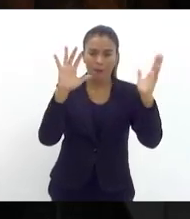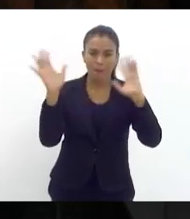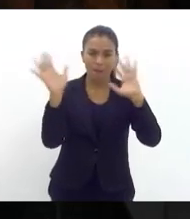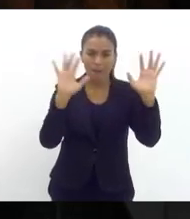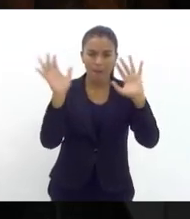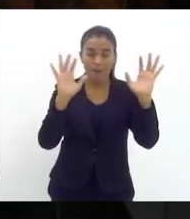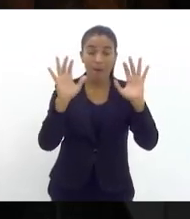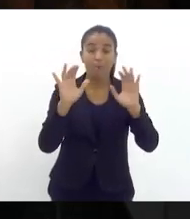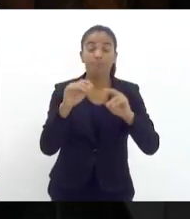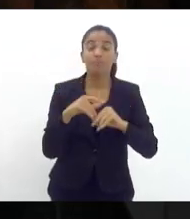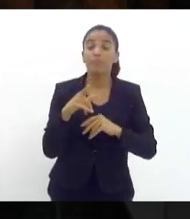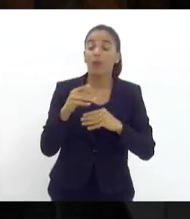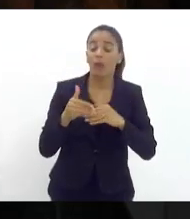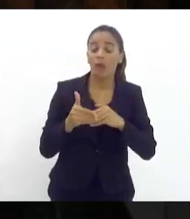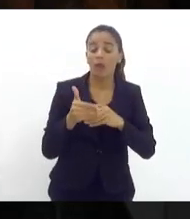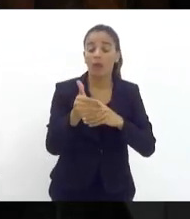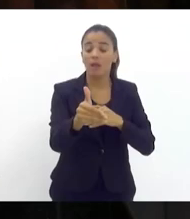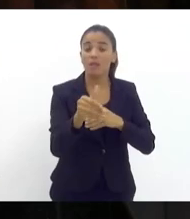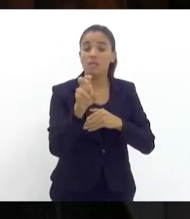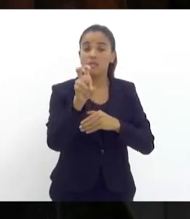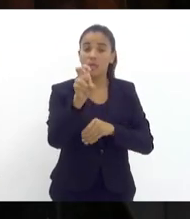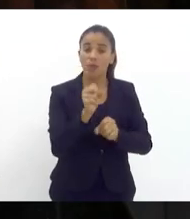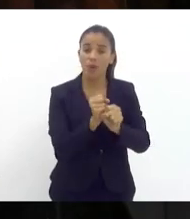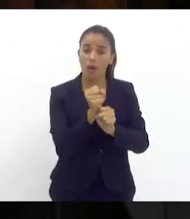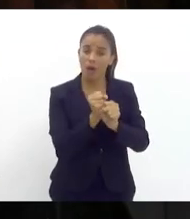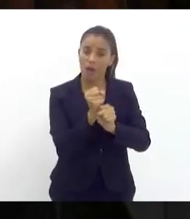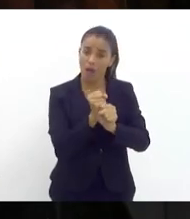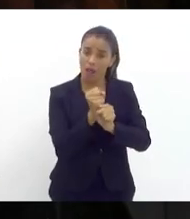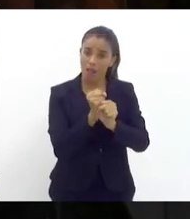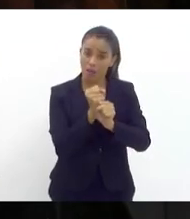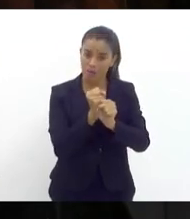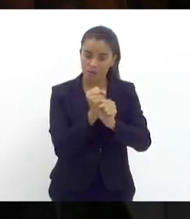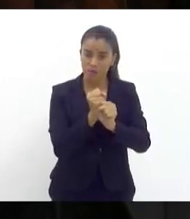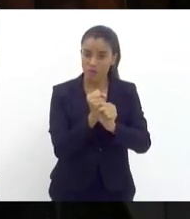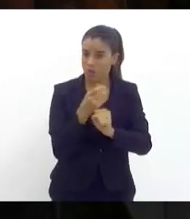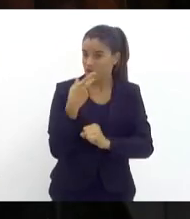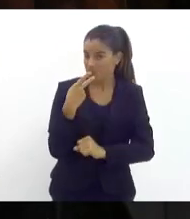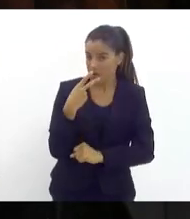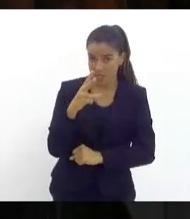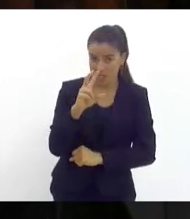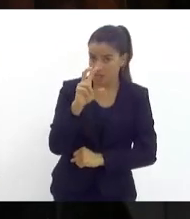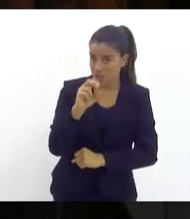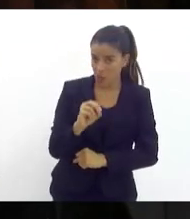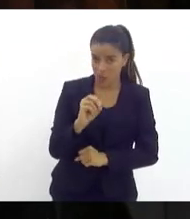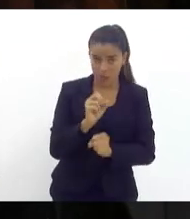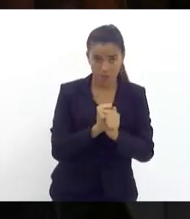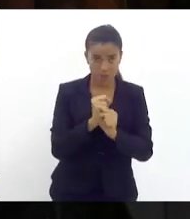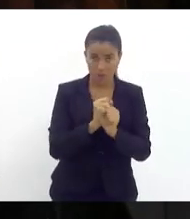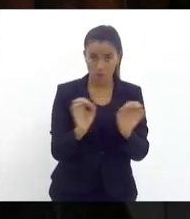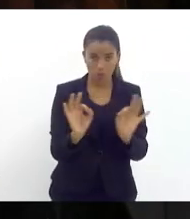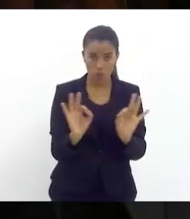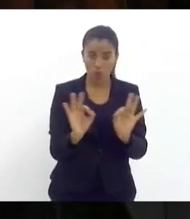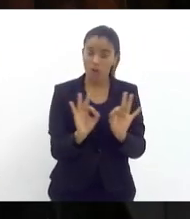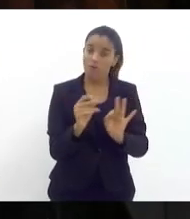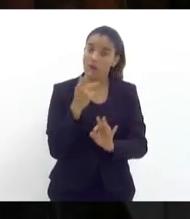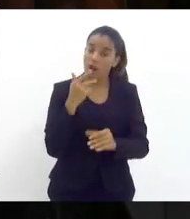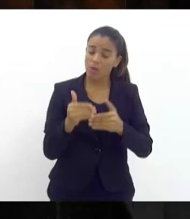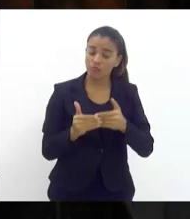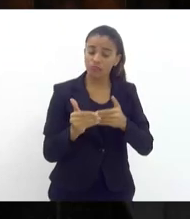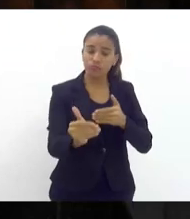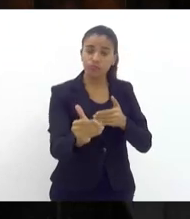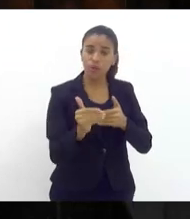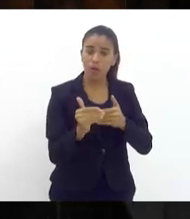prevendo para os próximos cinco anos não tô falando de 50 anos não para os próximos